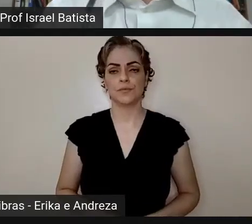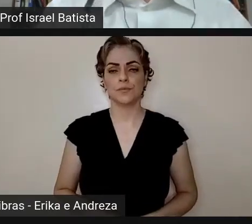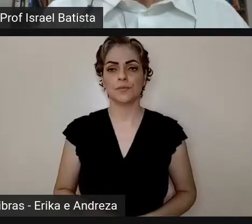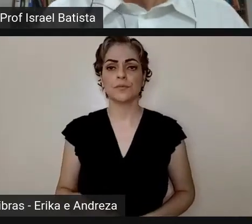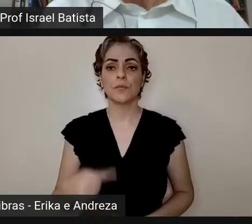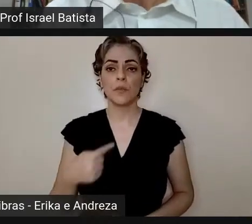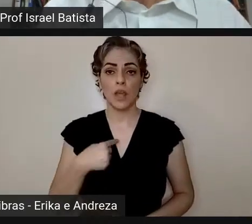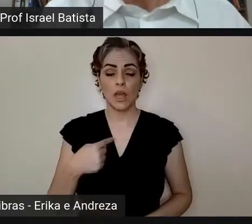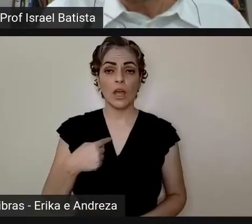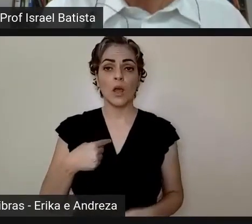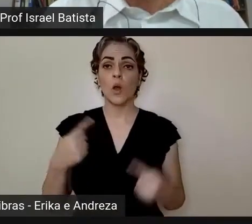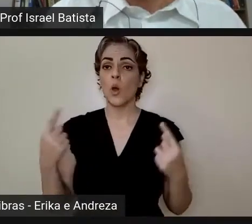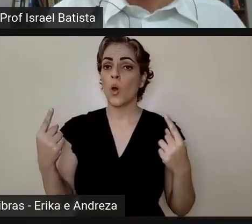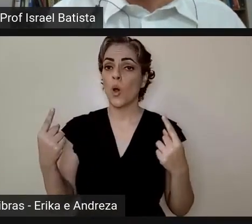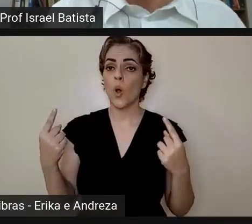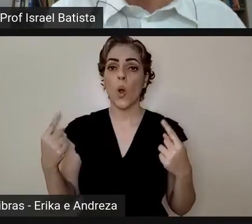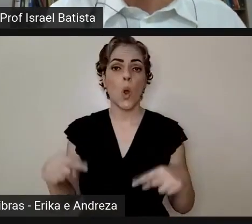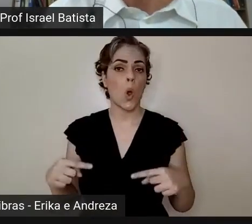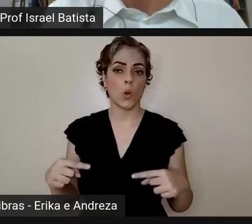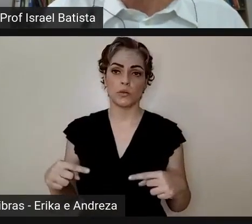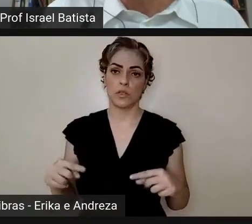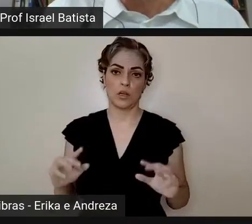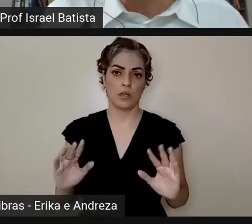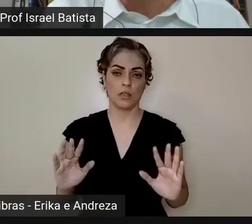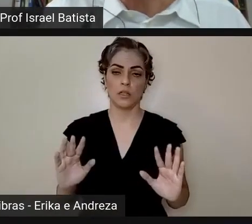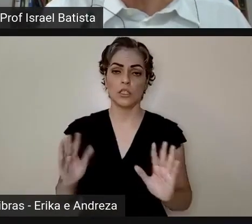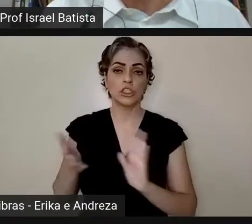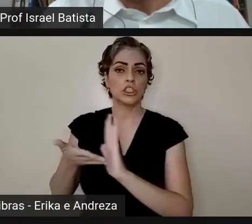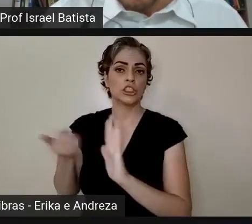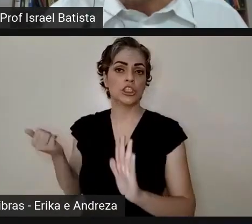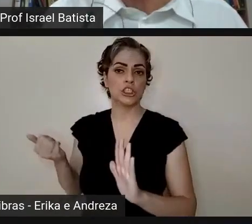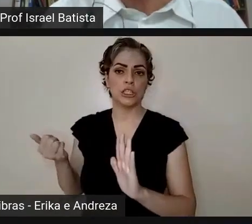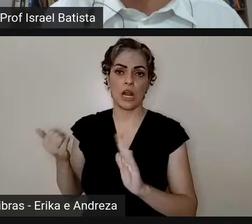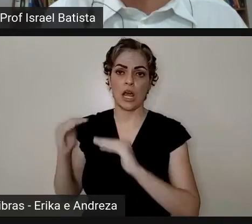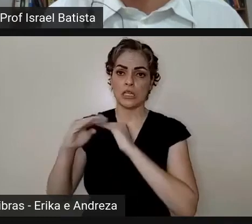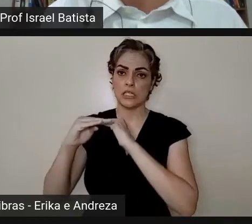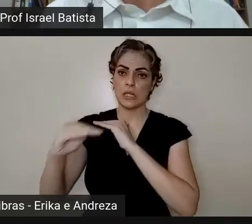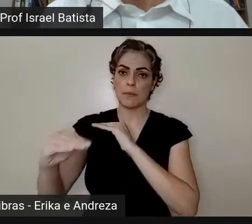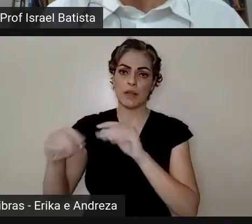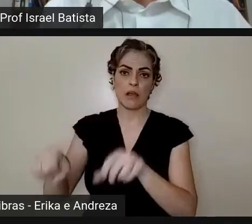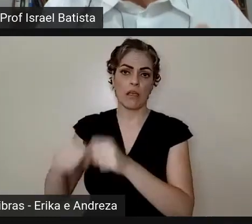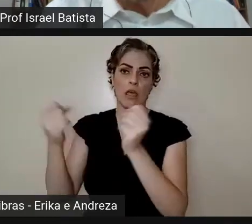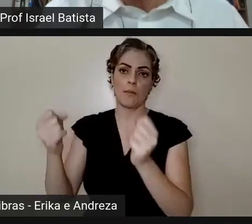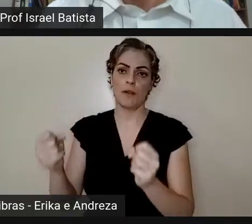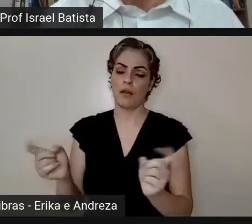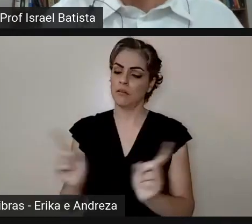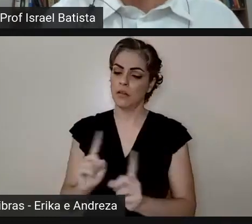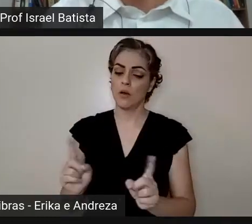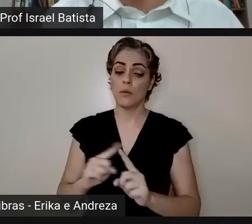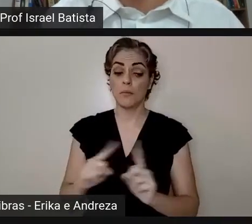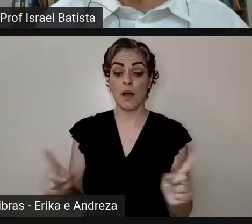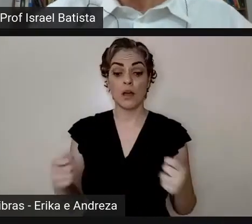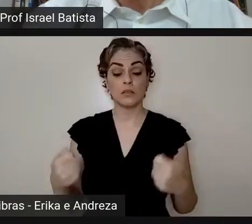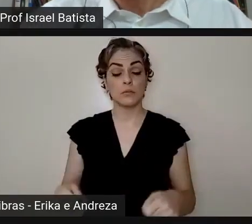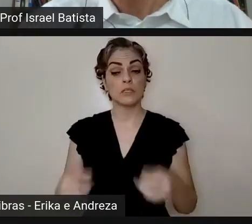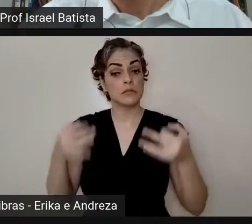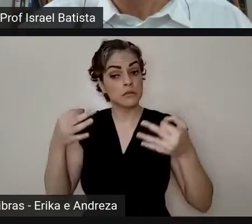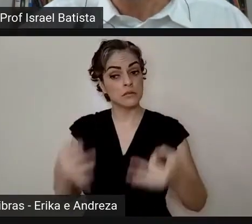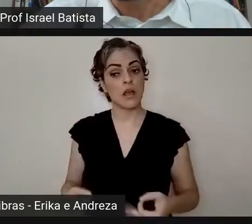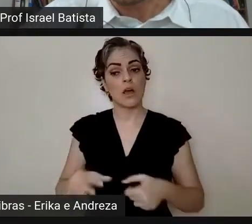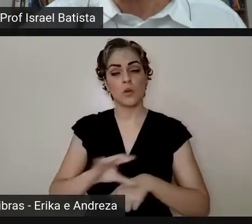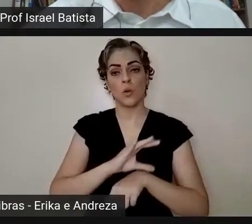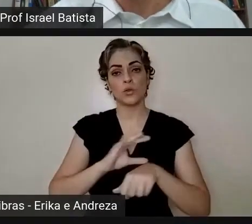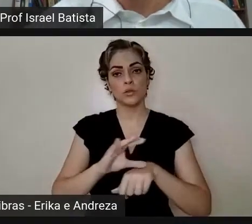totalmente contrário ao fim da estabilidade, mas eu acho que a gente tem que fazer a obra completa. Vamos cumprir a Constituição. E nós